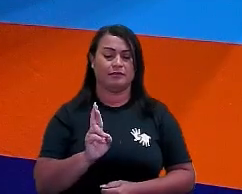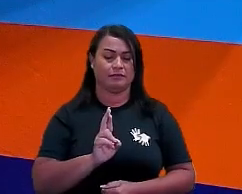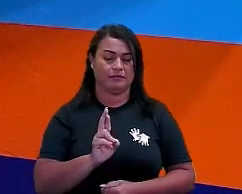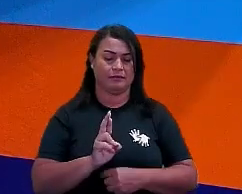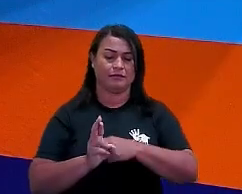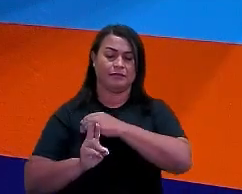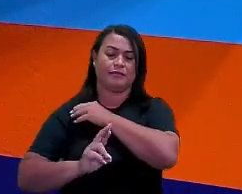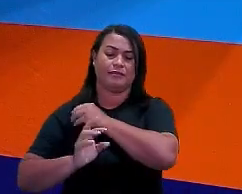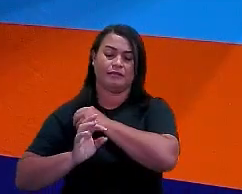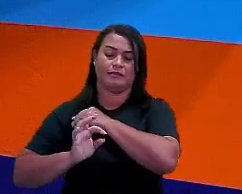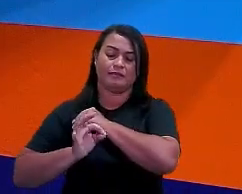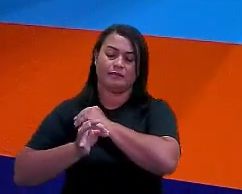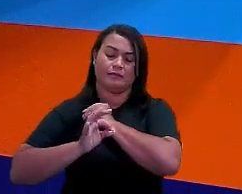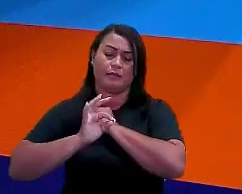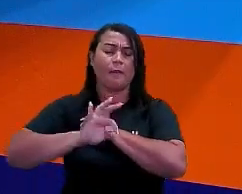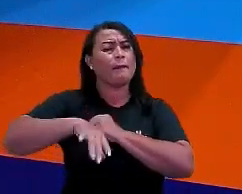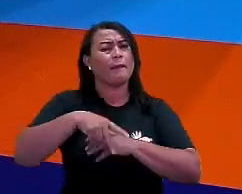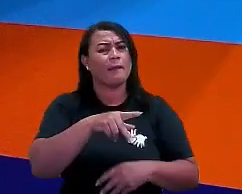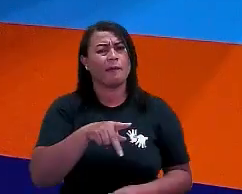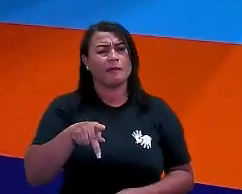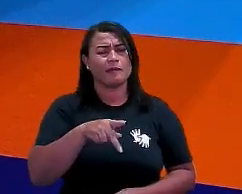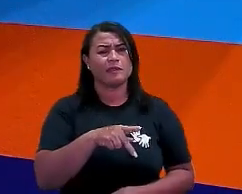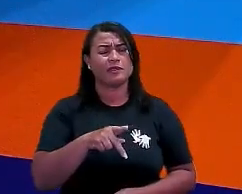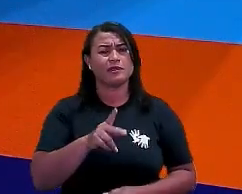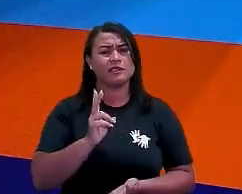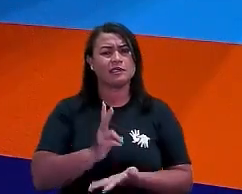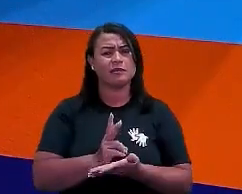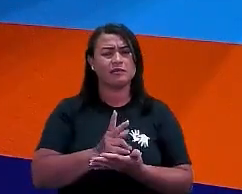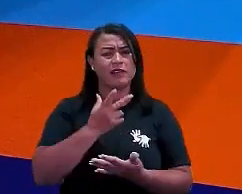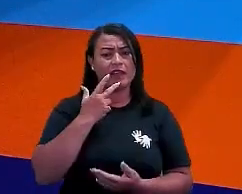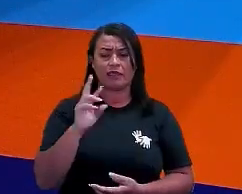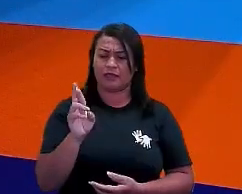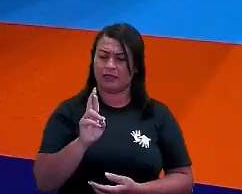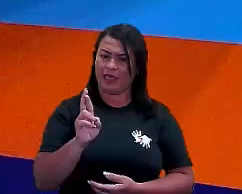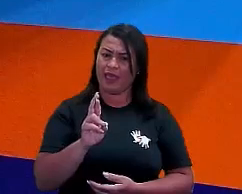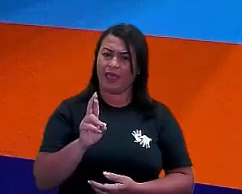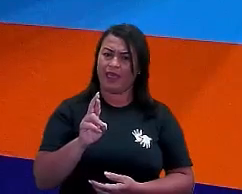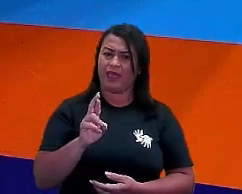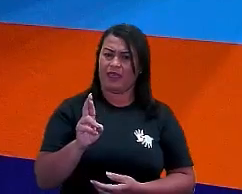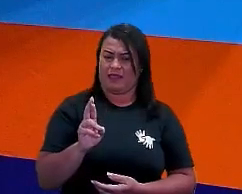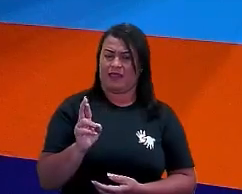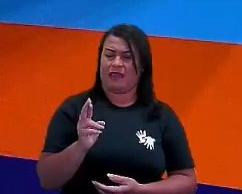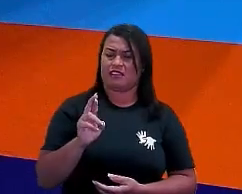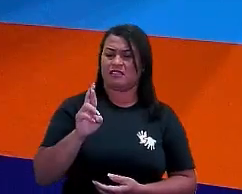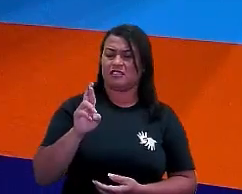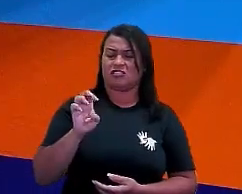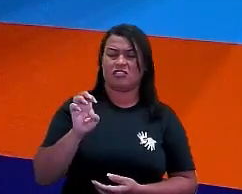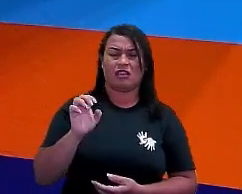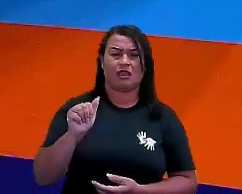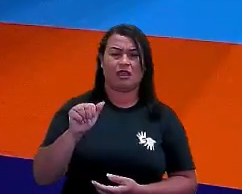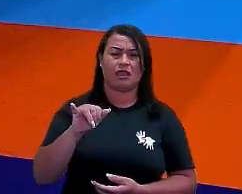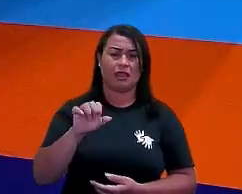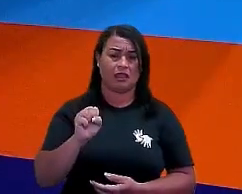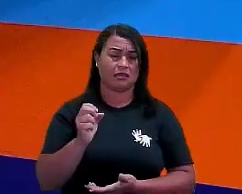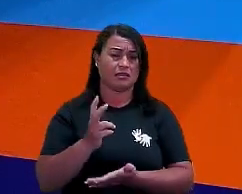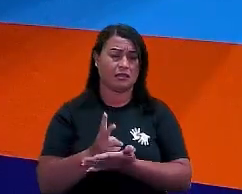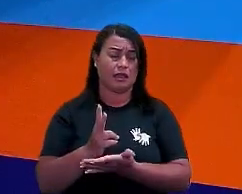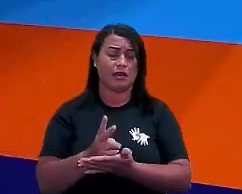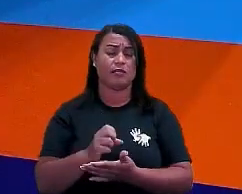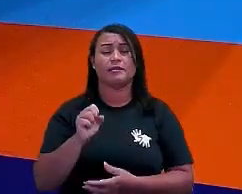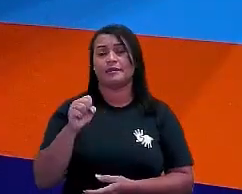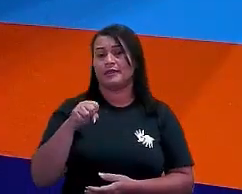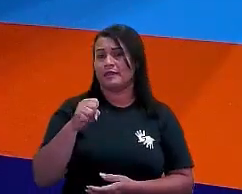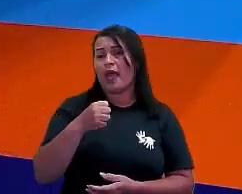R$12, tá certo? Professora, tem sempre que está falando reais? É bom, porque aí a gente vai e já sabe que a gente está falando